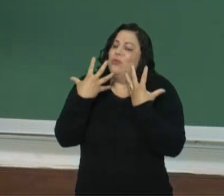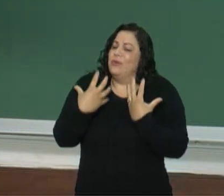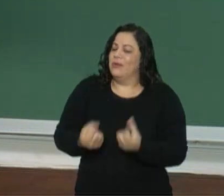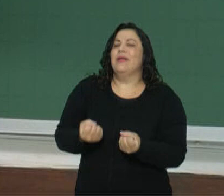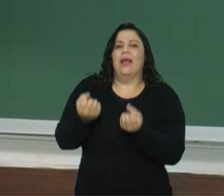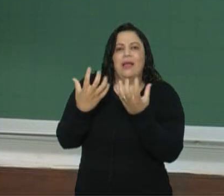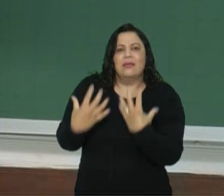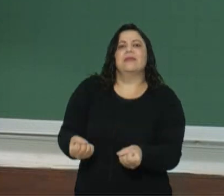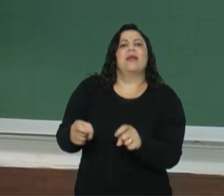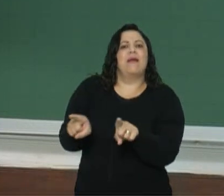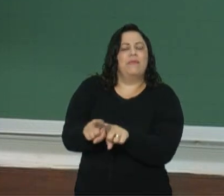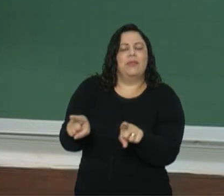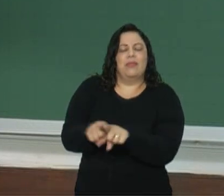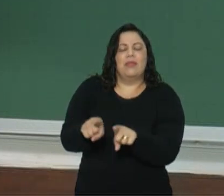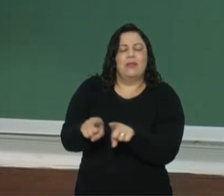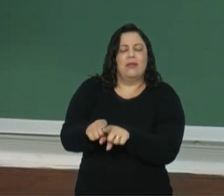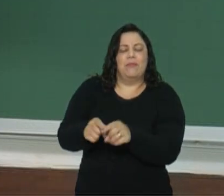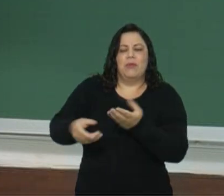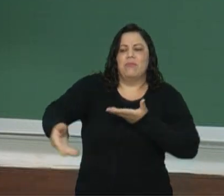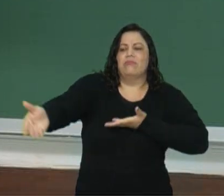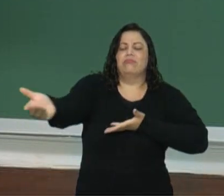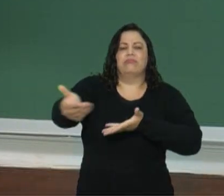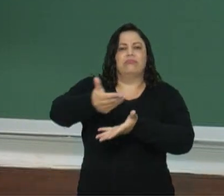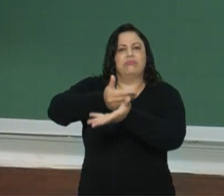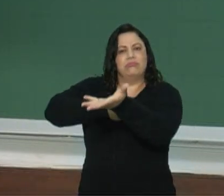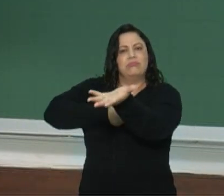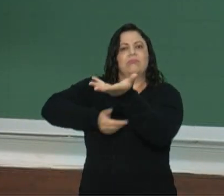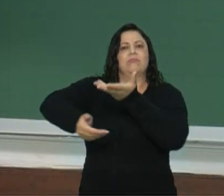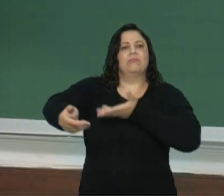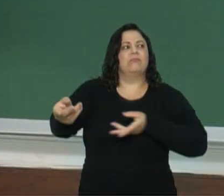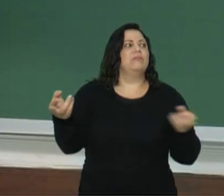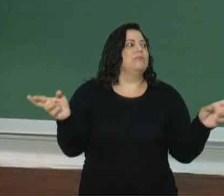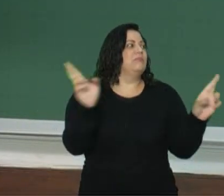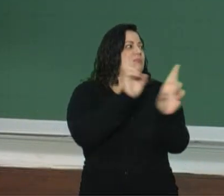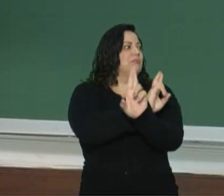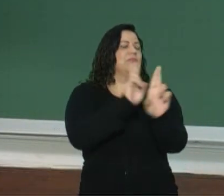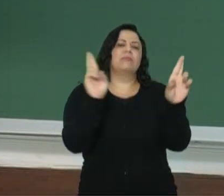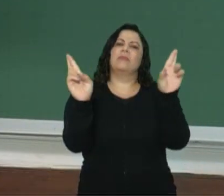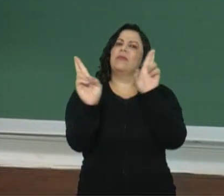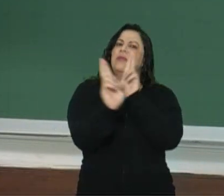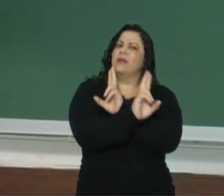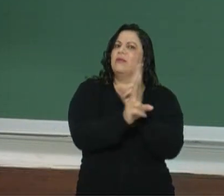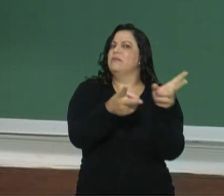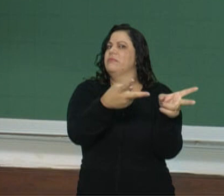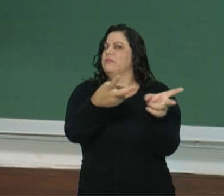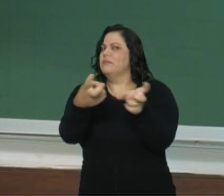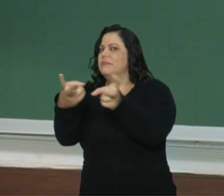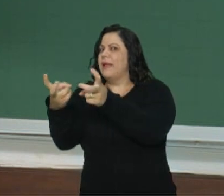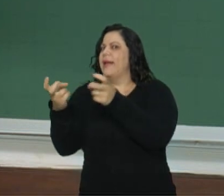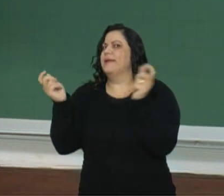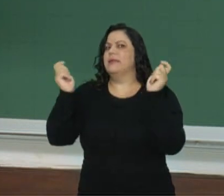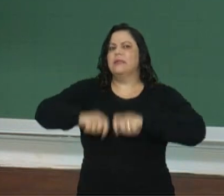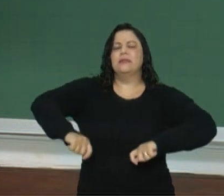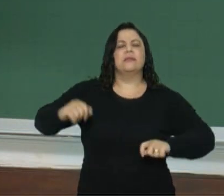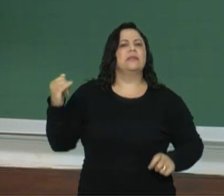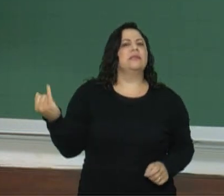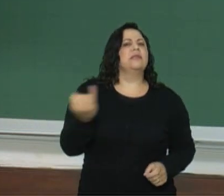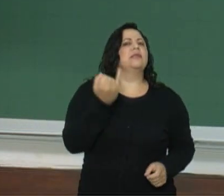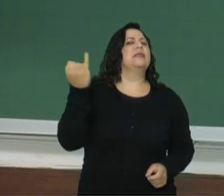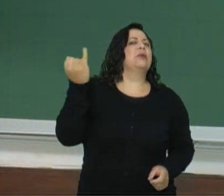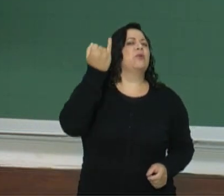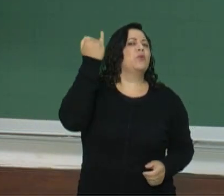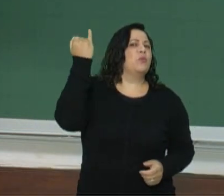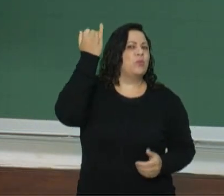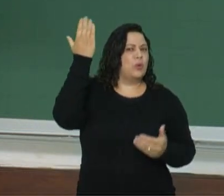que, numa mão dupla, ou seja, num caminho que vai e que volta, a gente percebe o quão é importante